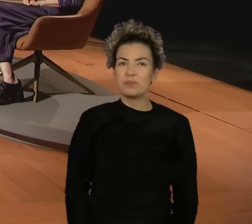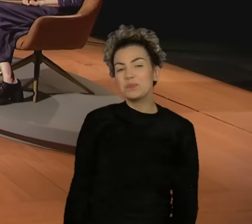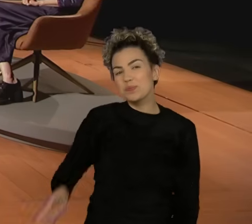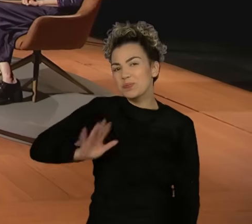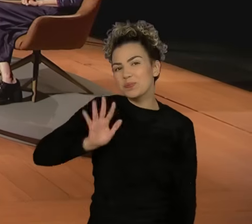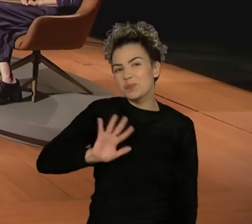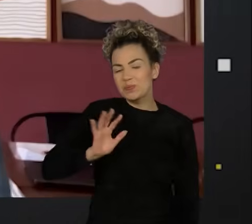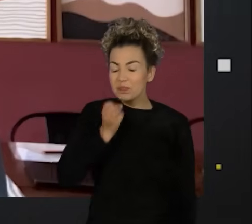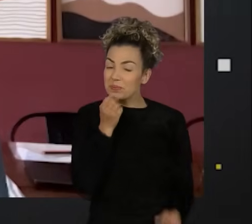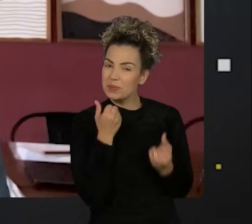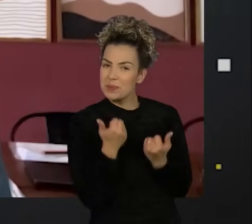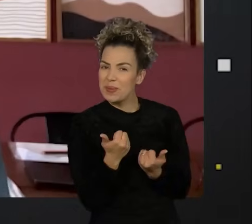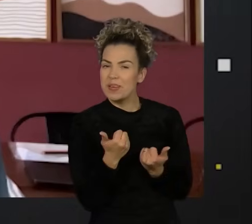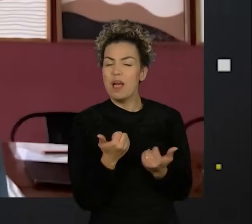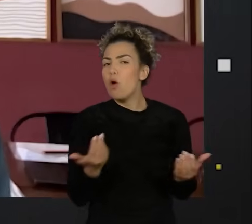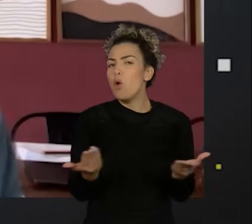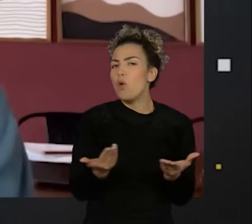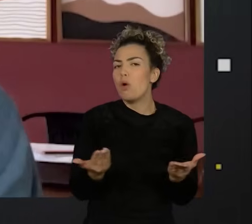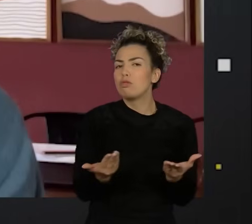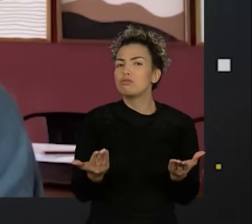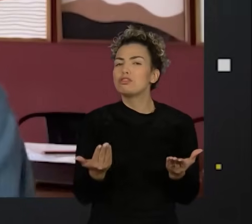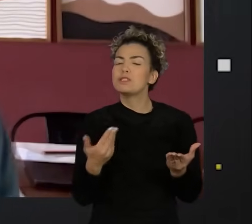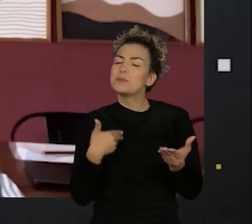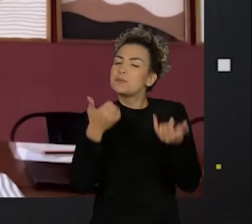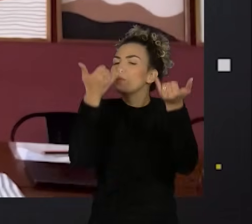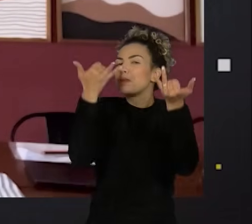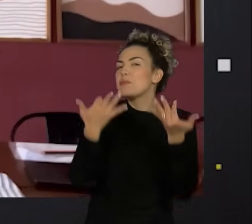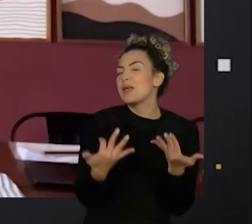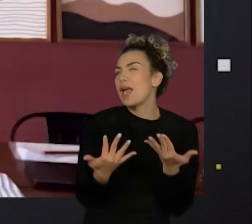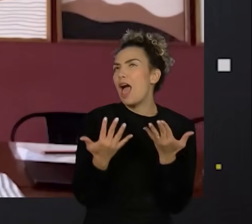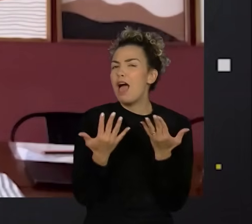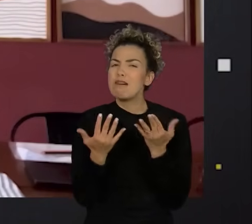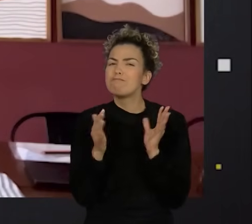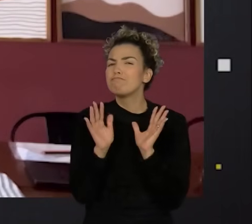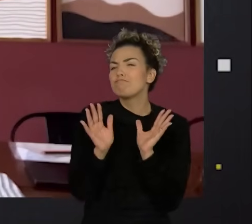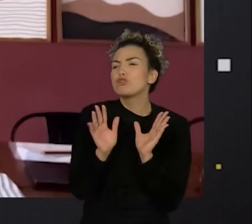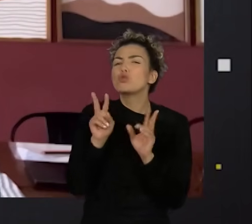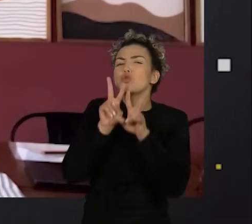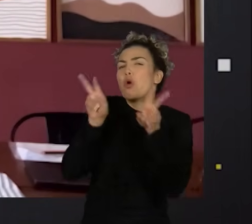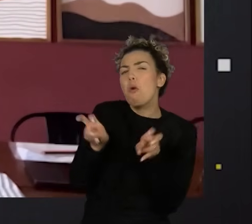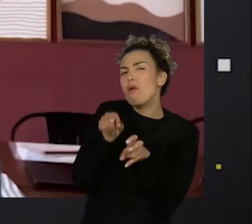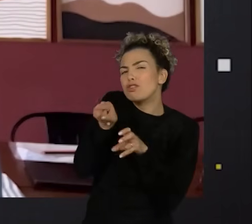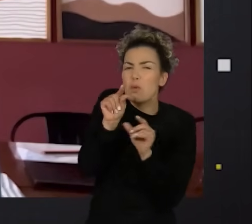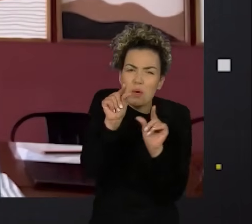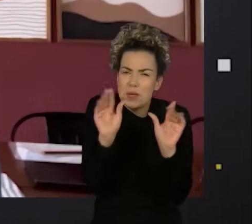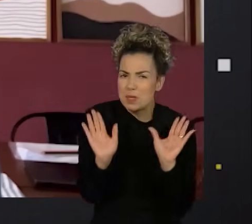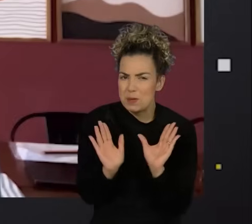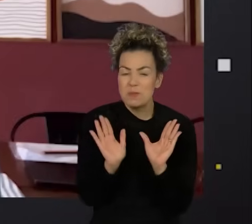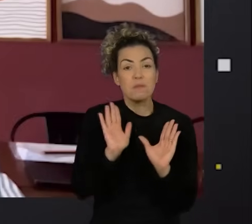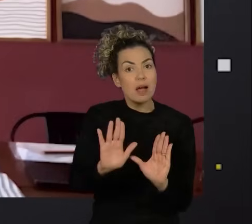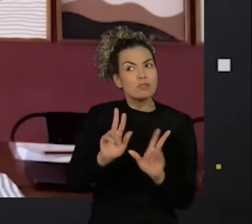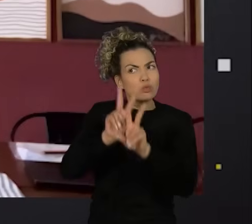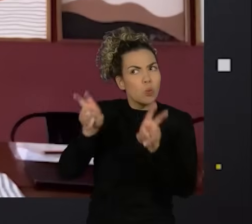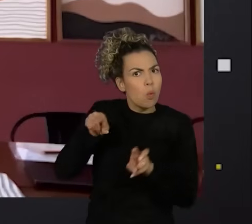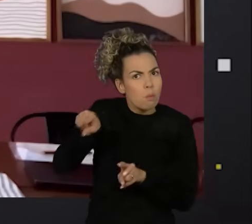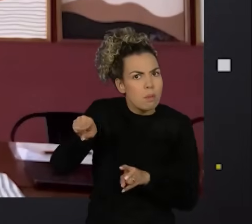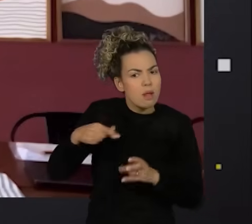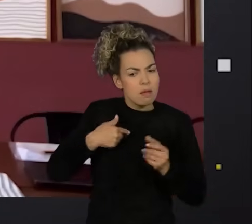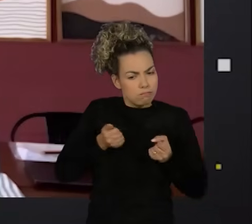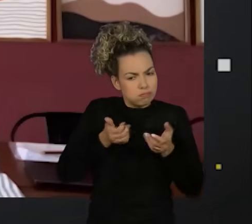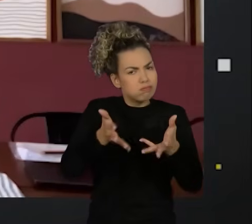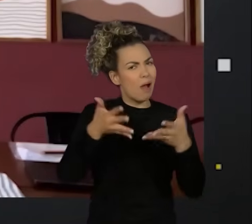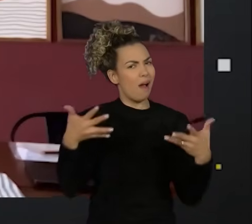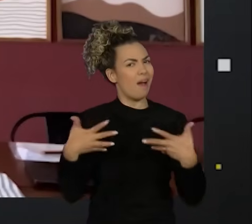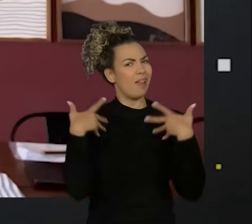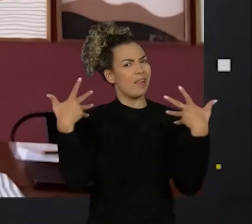tudo bem? Tô aqui para falar um pouquinho de você. E é uma alegria falar sobre você, falar o que eu conheço